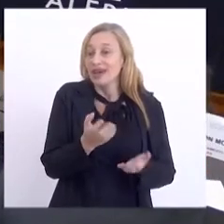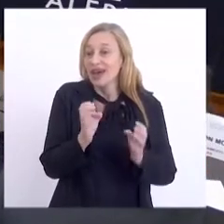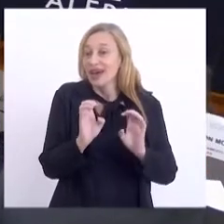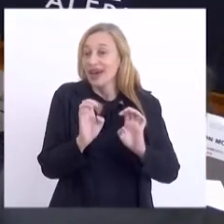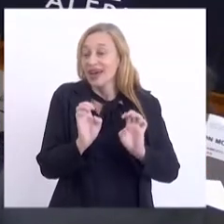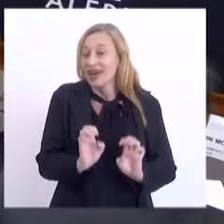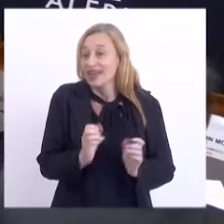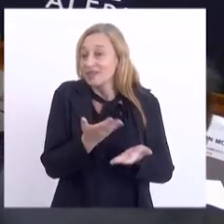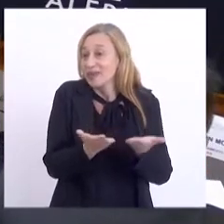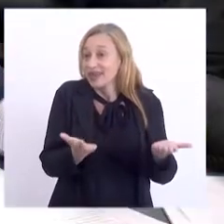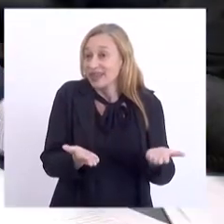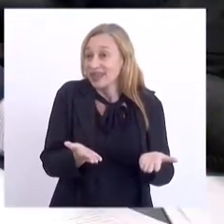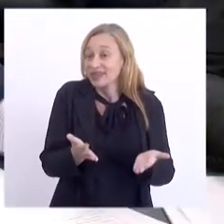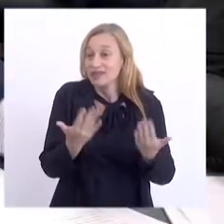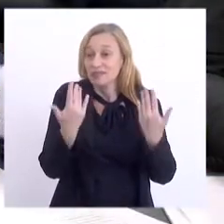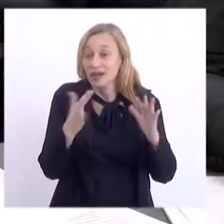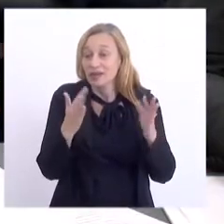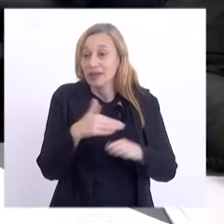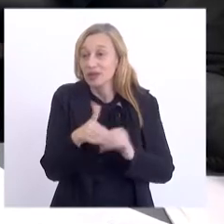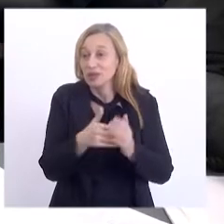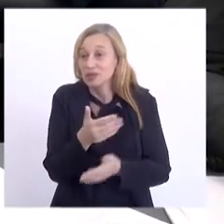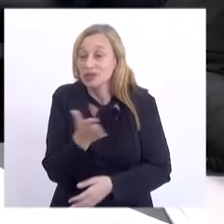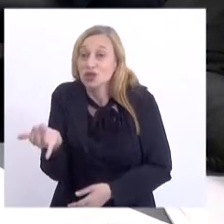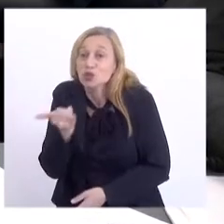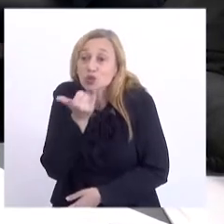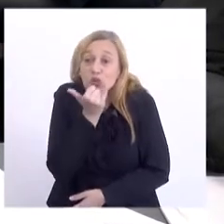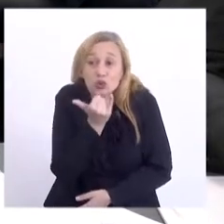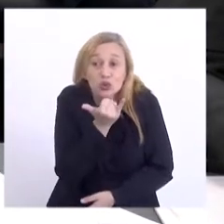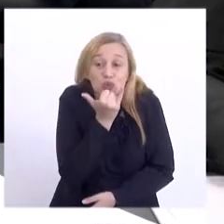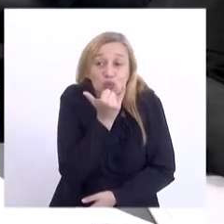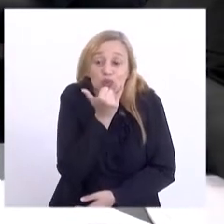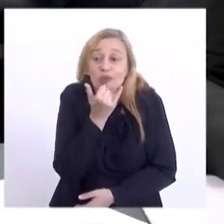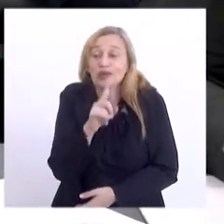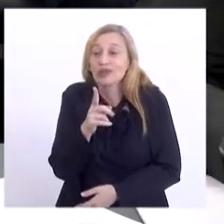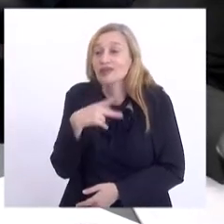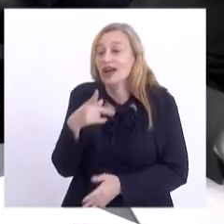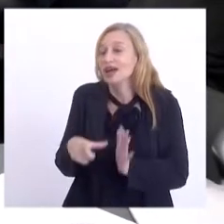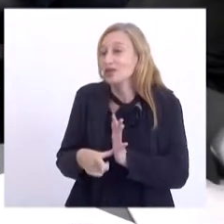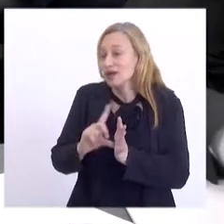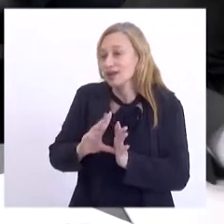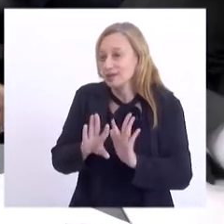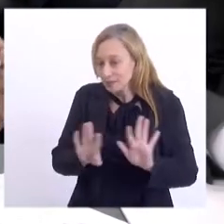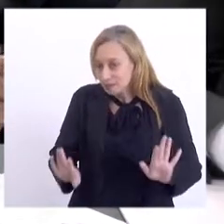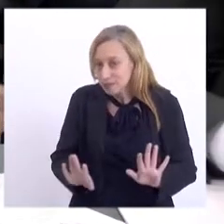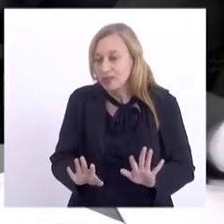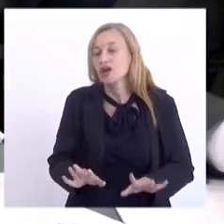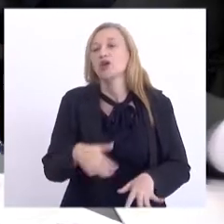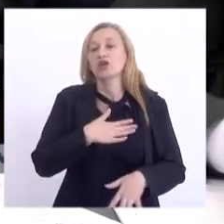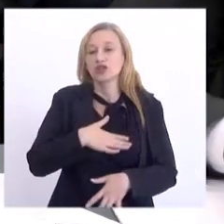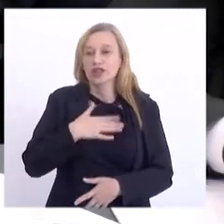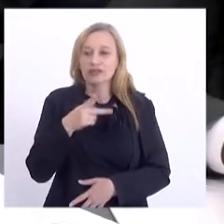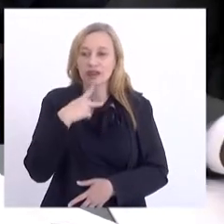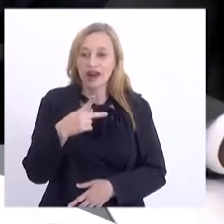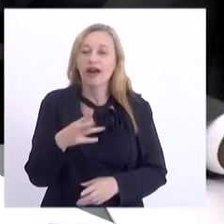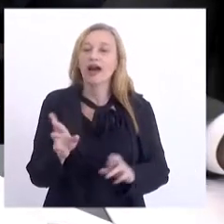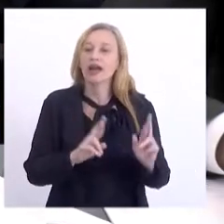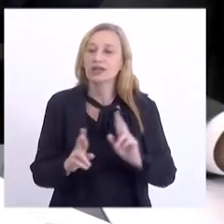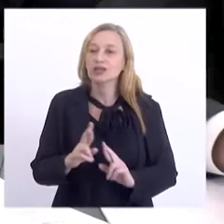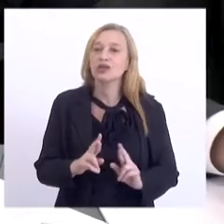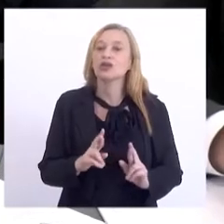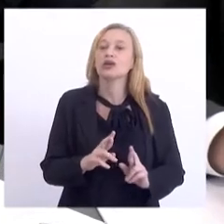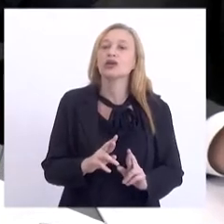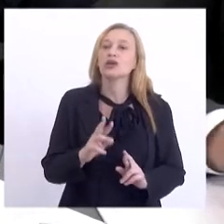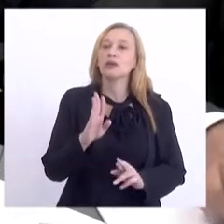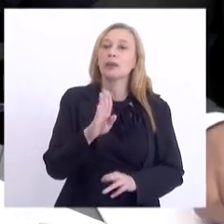saudar todos os senhores então peço mil desculpas por ter feito isso mas o que eu gostaria de dizer em relação ao que ocupava